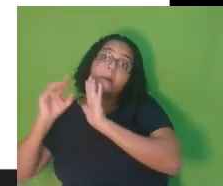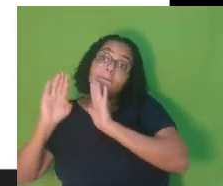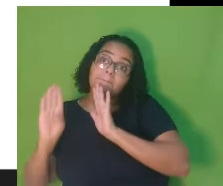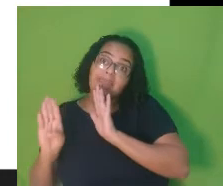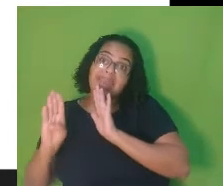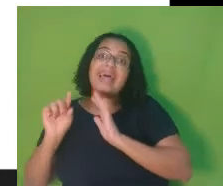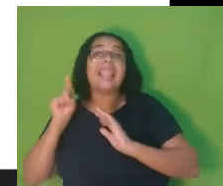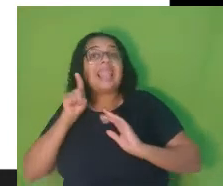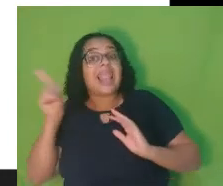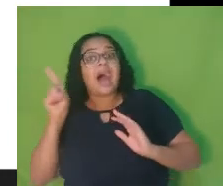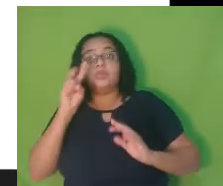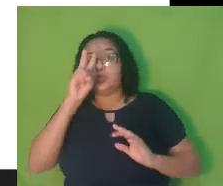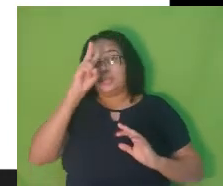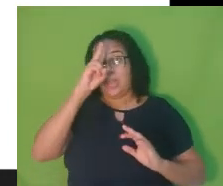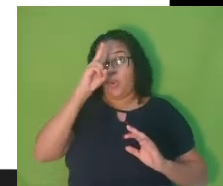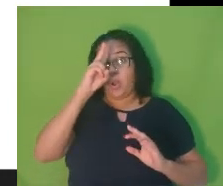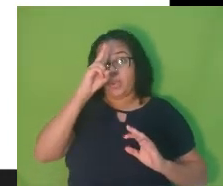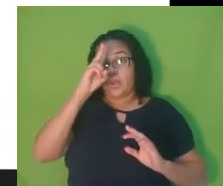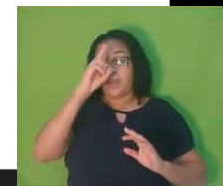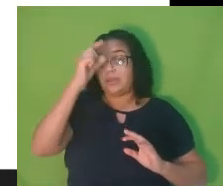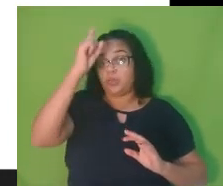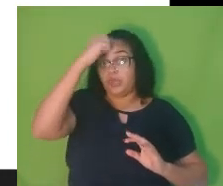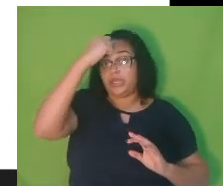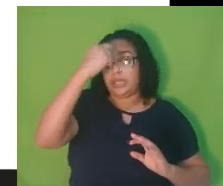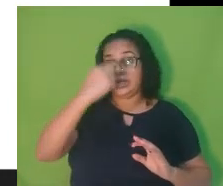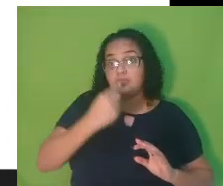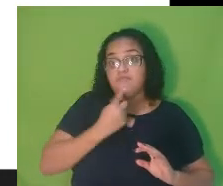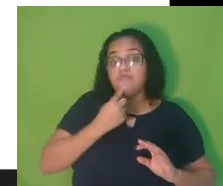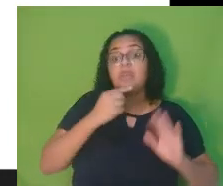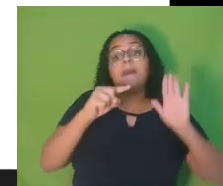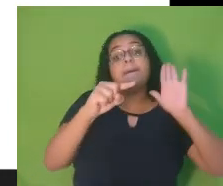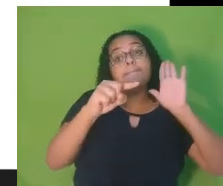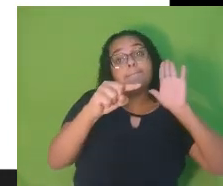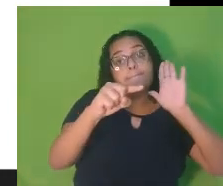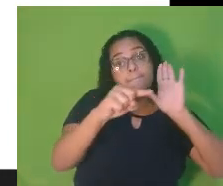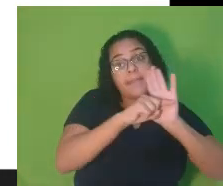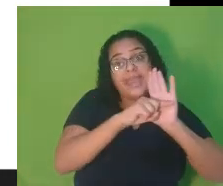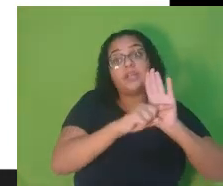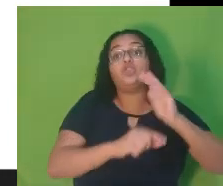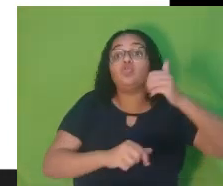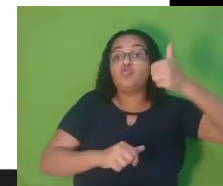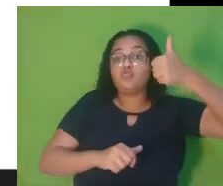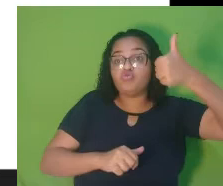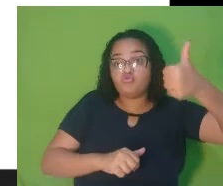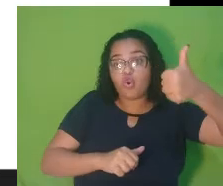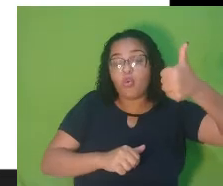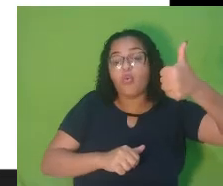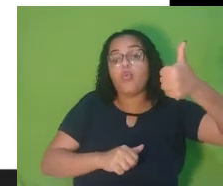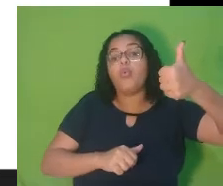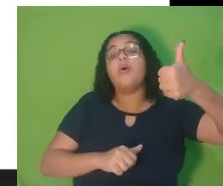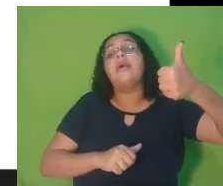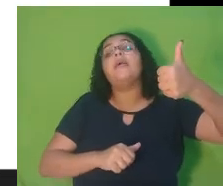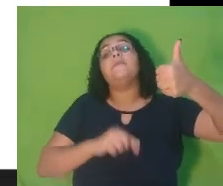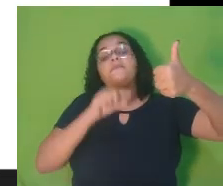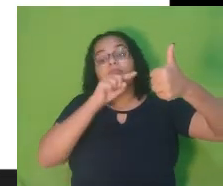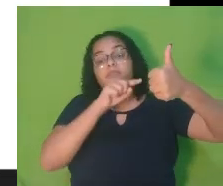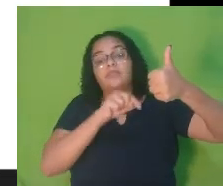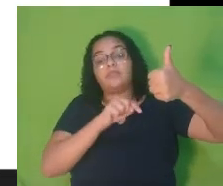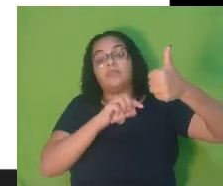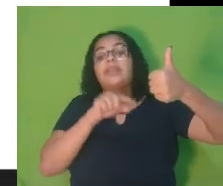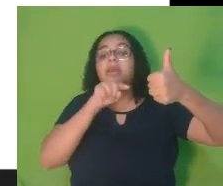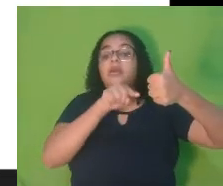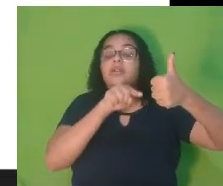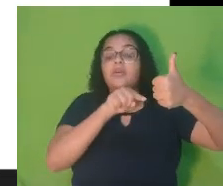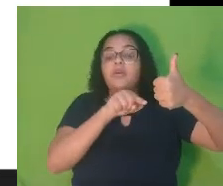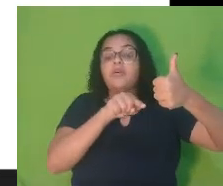teorema. E as imagens do menos 1 e do 0 estão fazendo o papel do